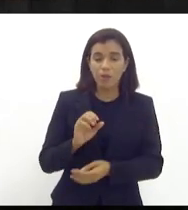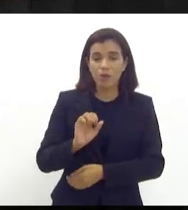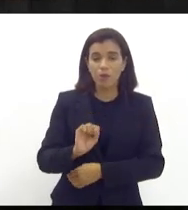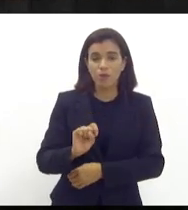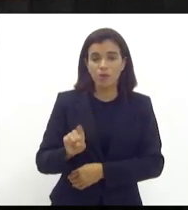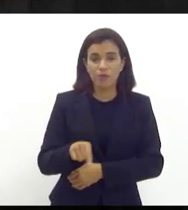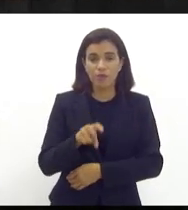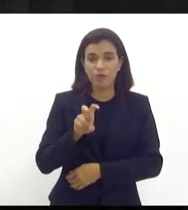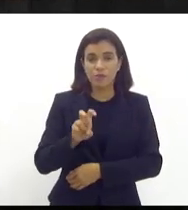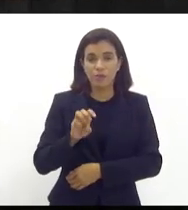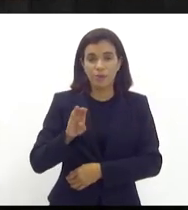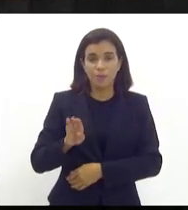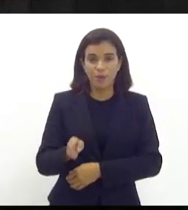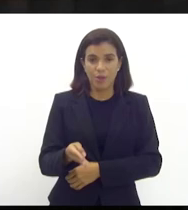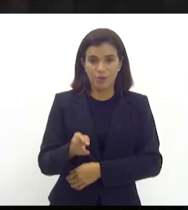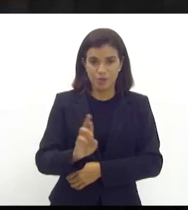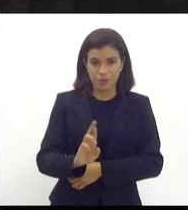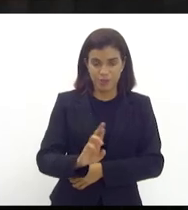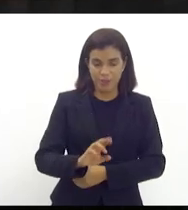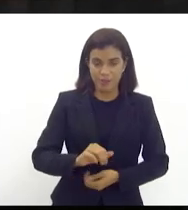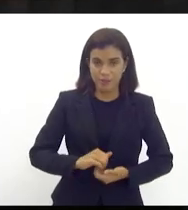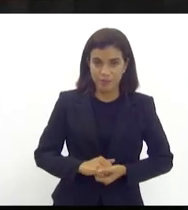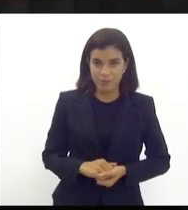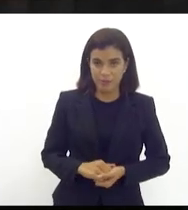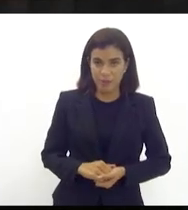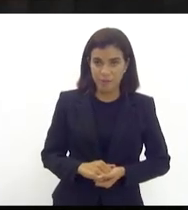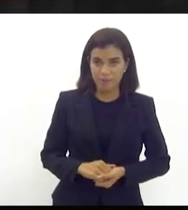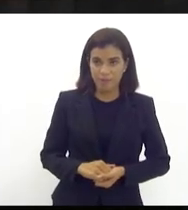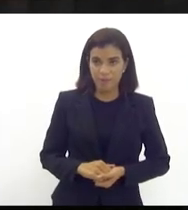8,5 bilhões de reais.